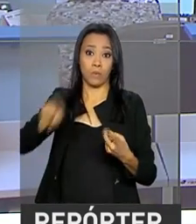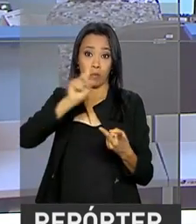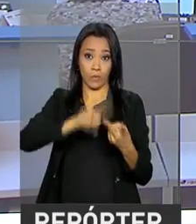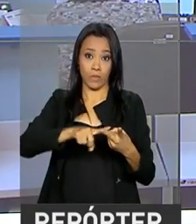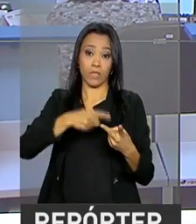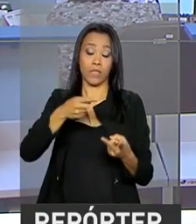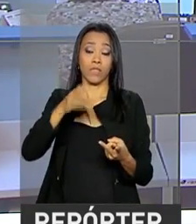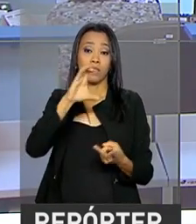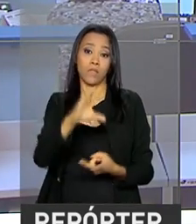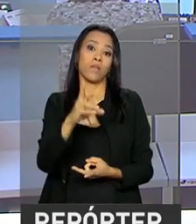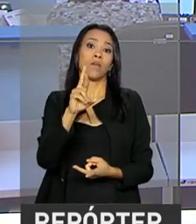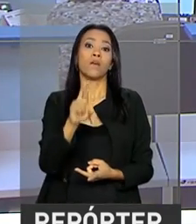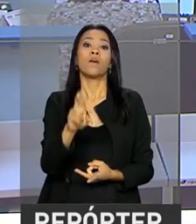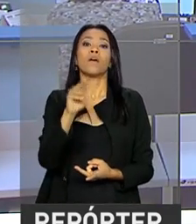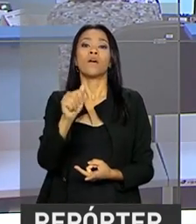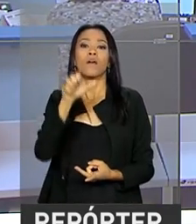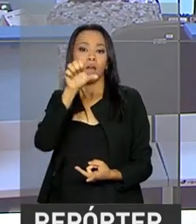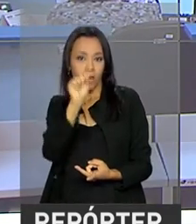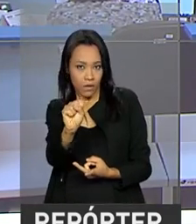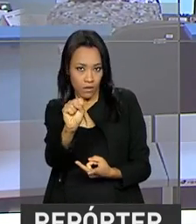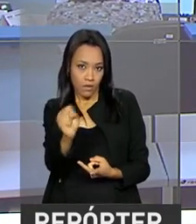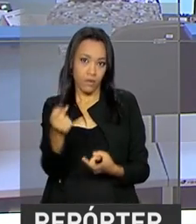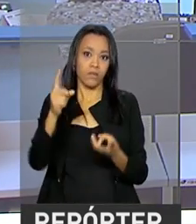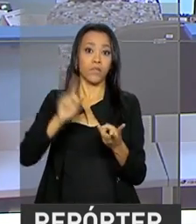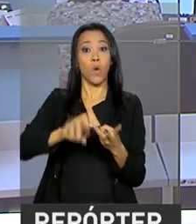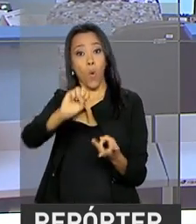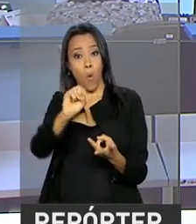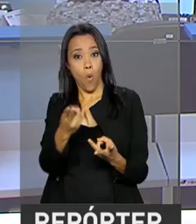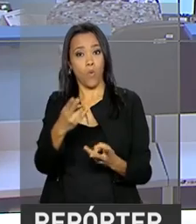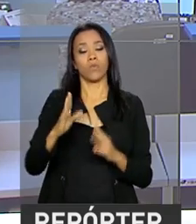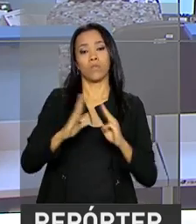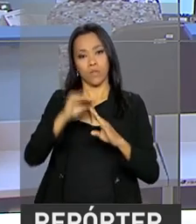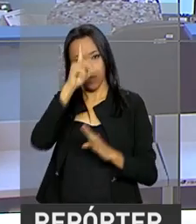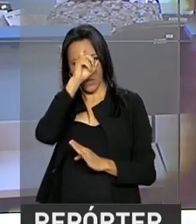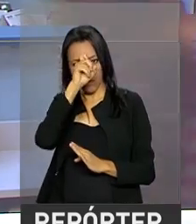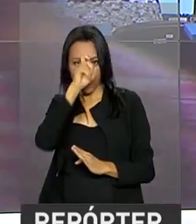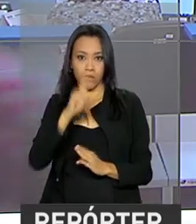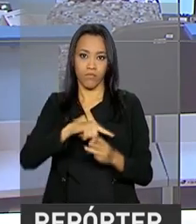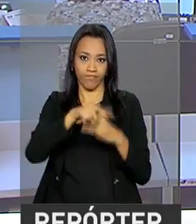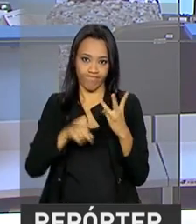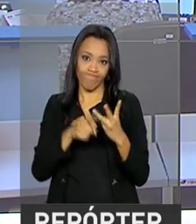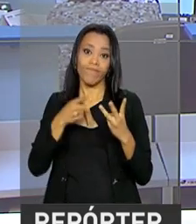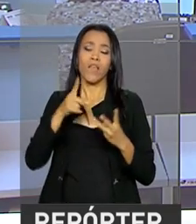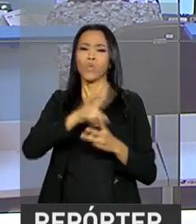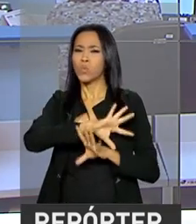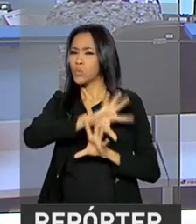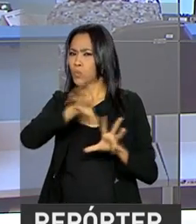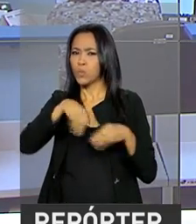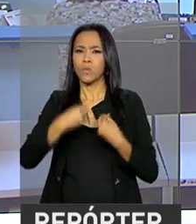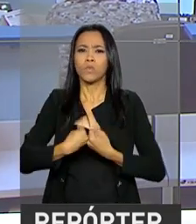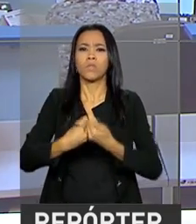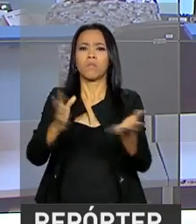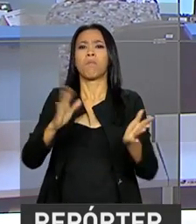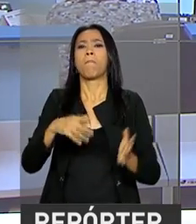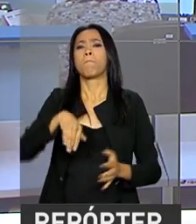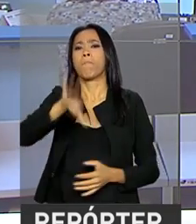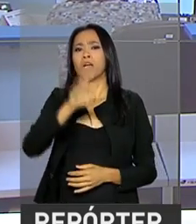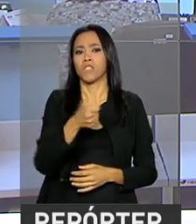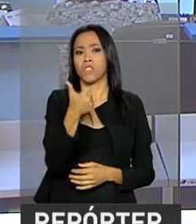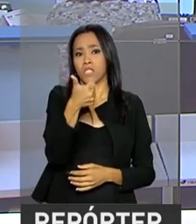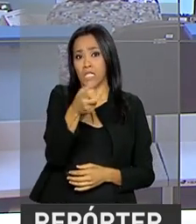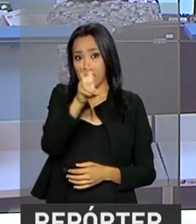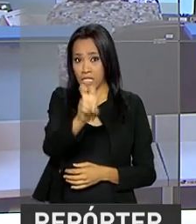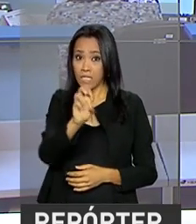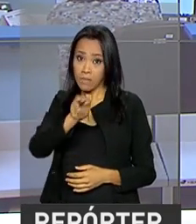referência de assistência social ou em unidades de Saúde ao todo Serão distribuídos mais de 15 milhões de